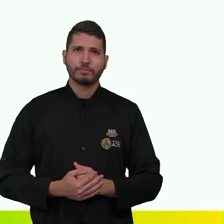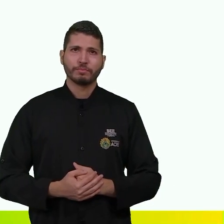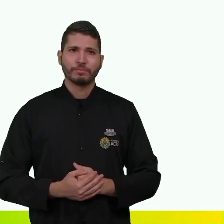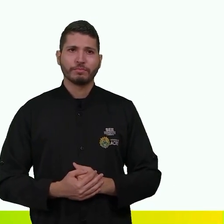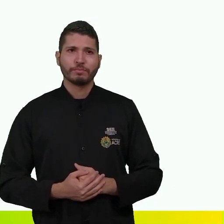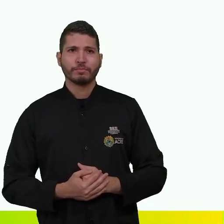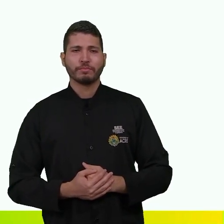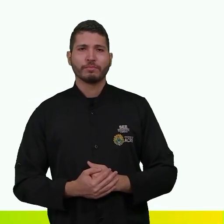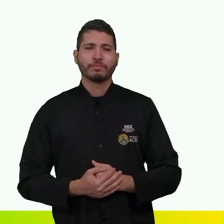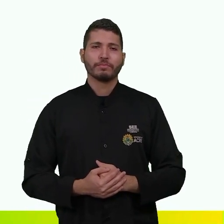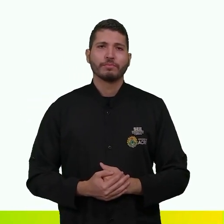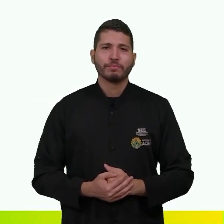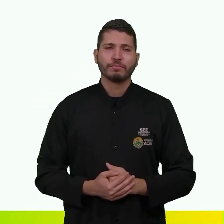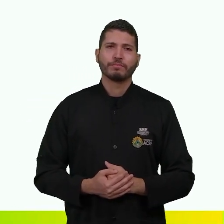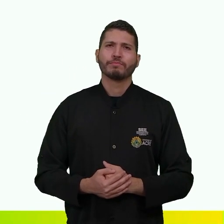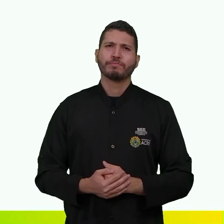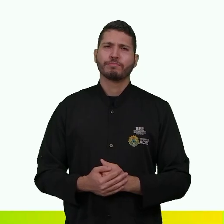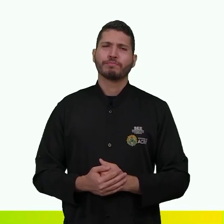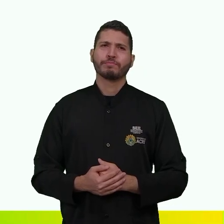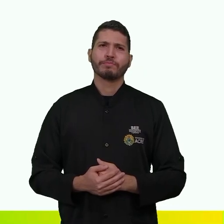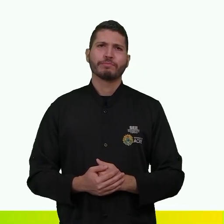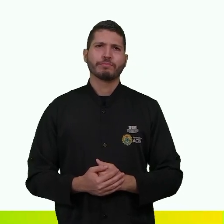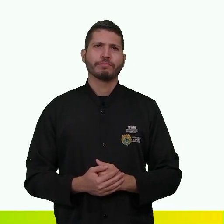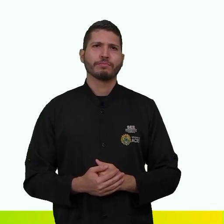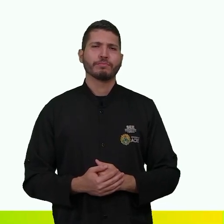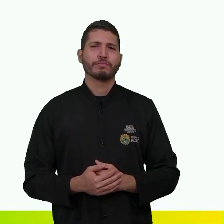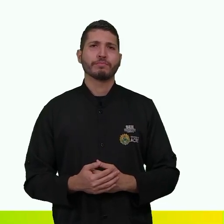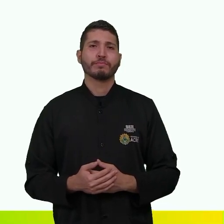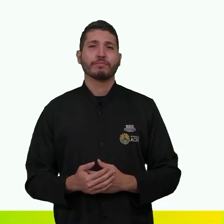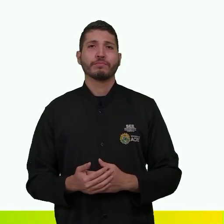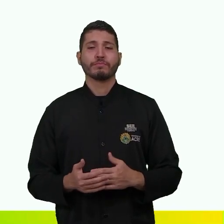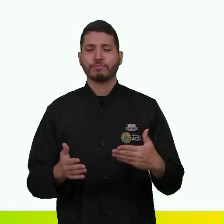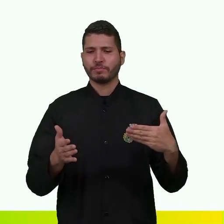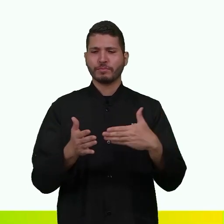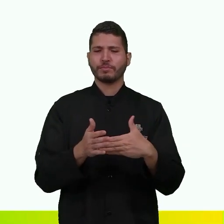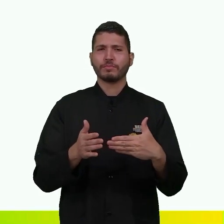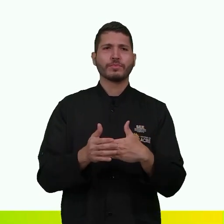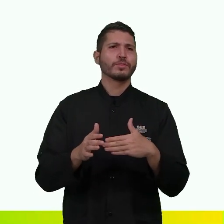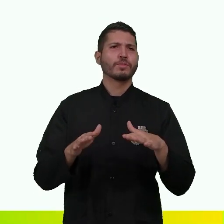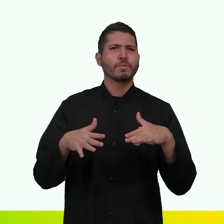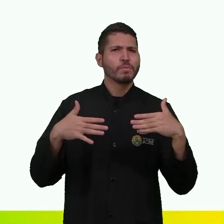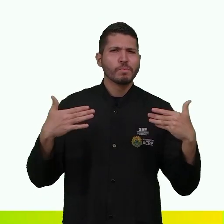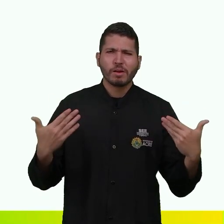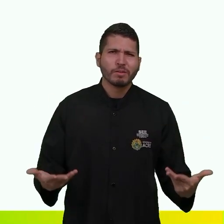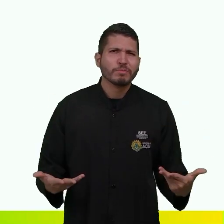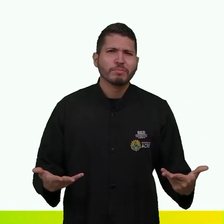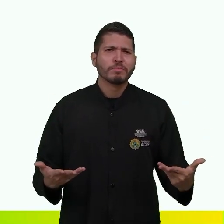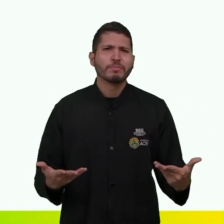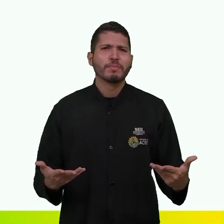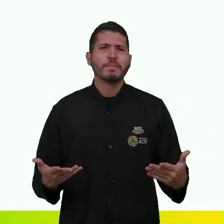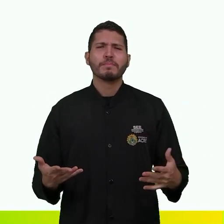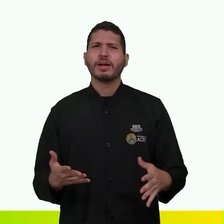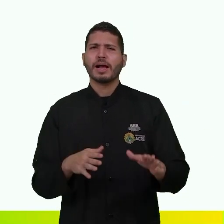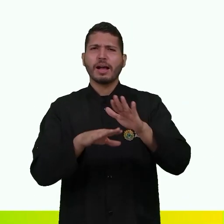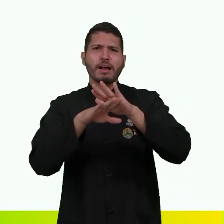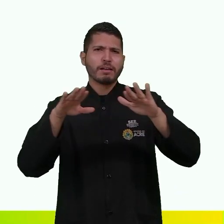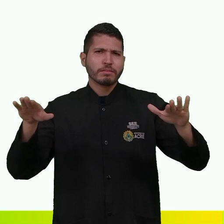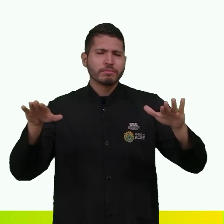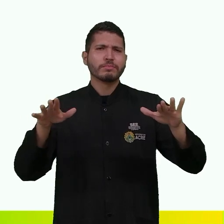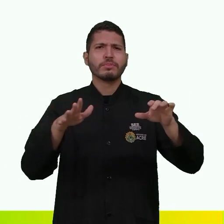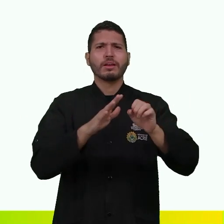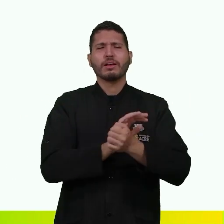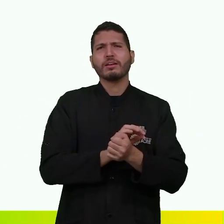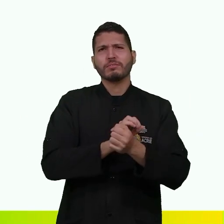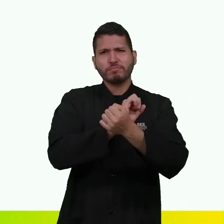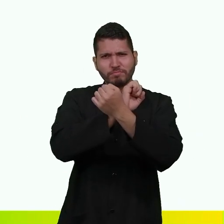Quais são os desafios? Qual é o maior desafio e compromisso de erradicar a escravidão moderna? Bom, precisamos de algumas coisas para acabar com isso